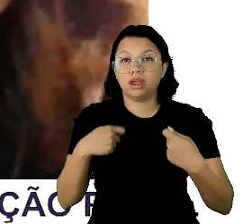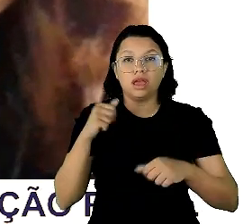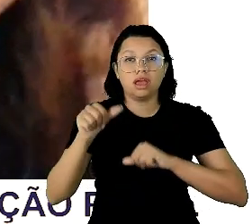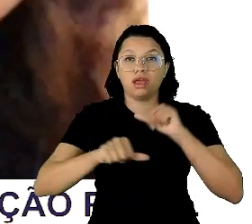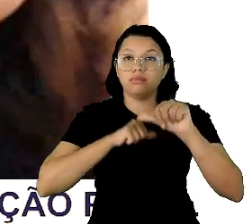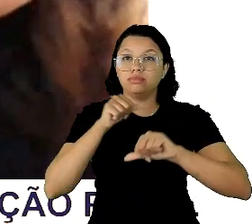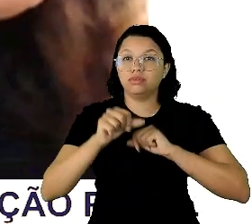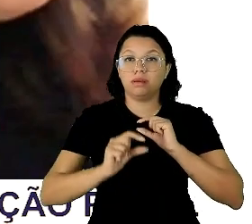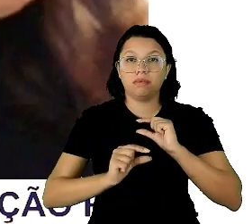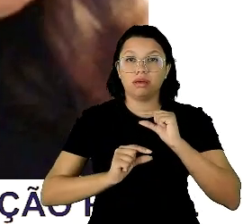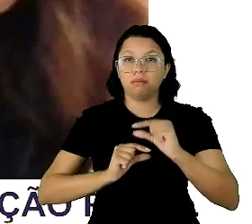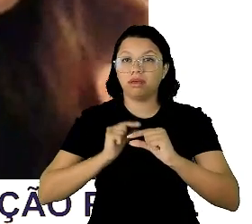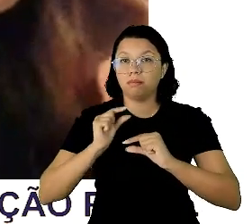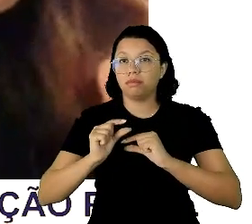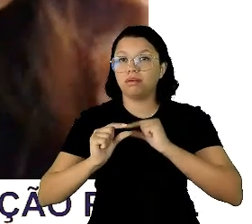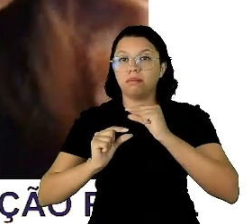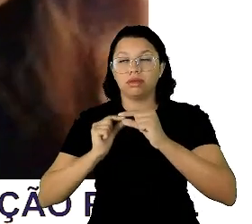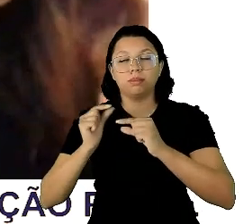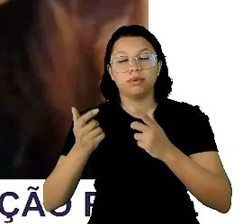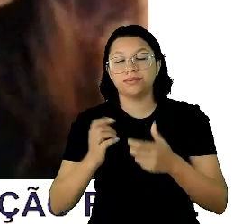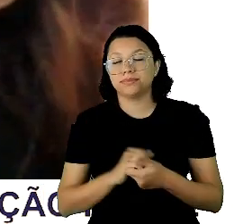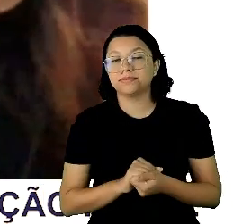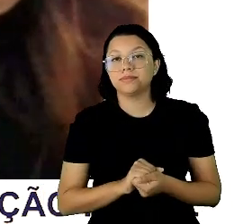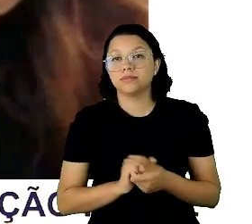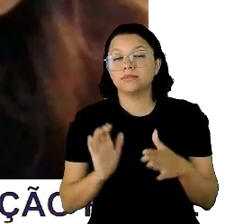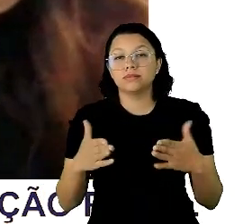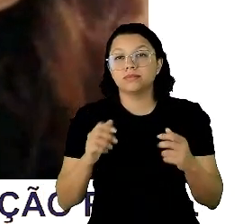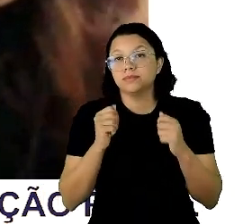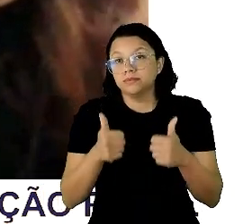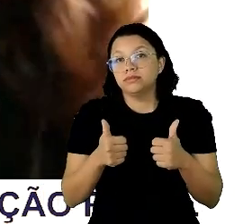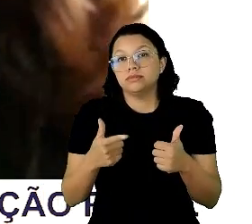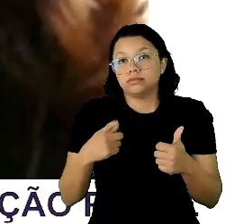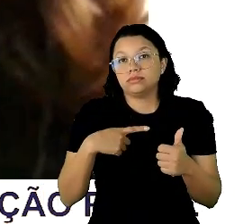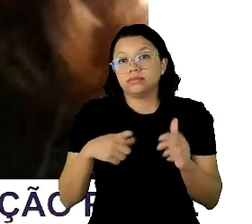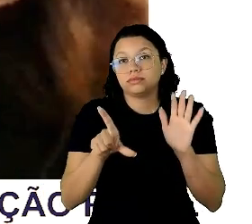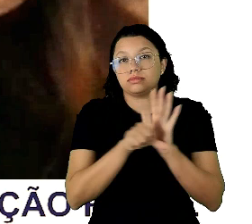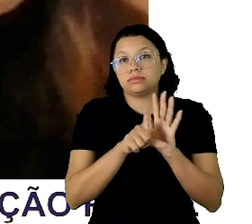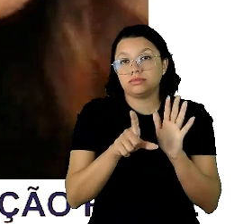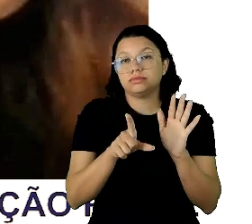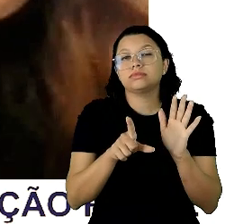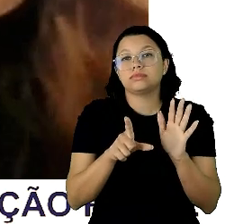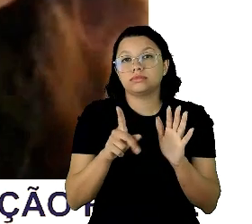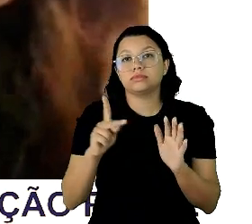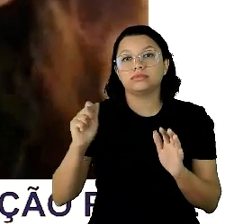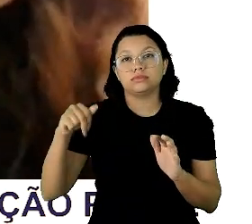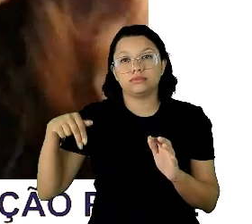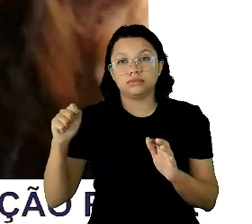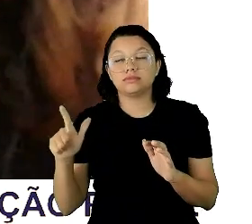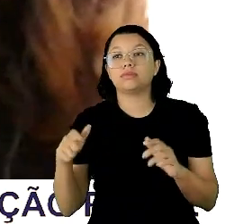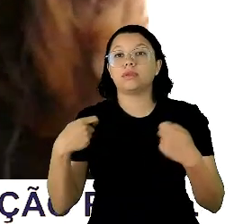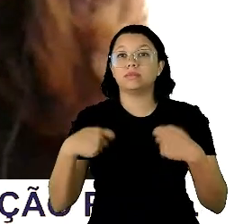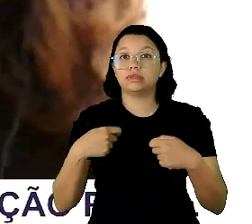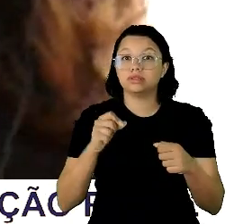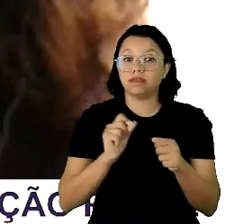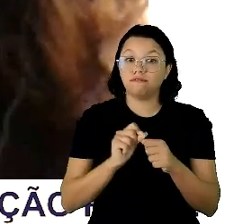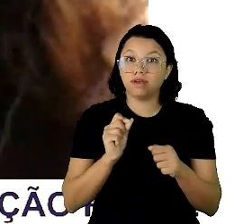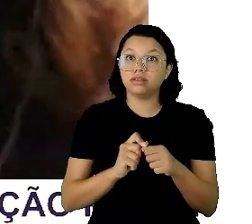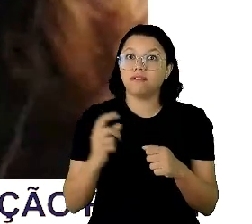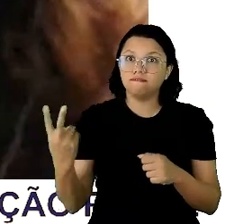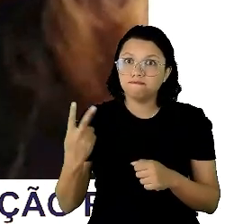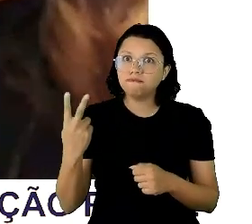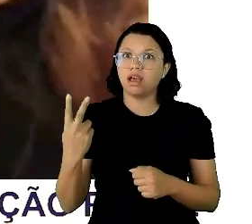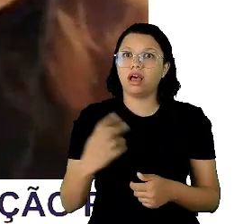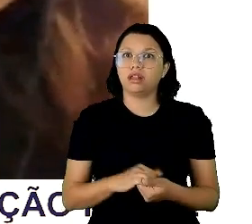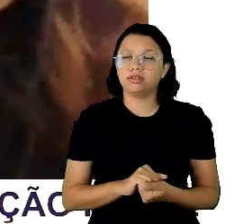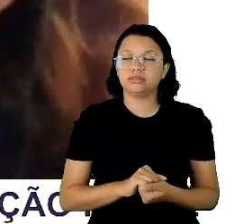poucos. Então, tudo bem, a gente tem a lei penal, né? A gente tem que fazer valer a lei penal, a gente tem que